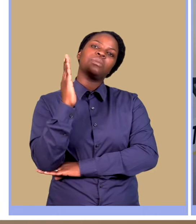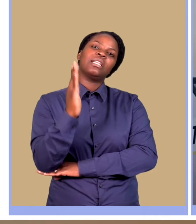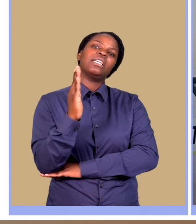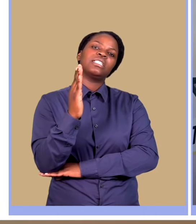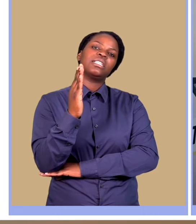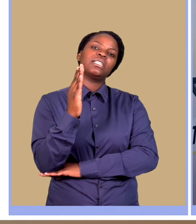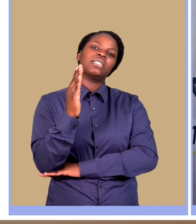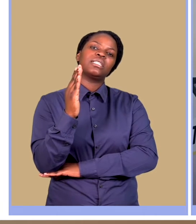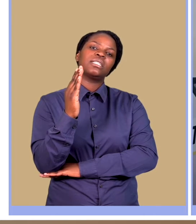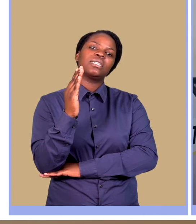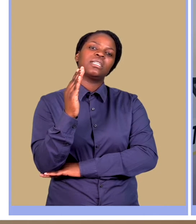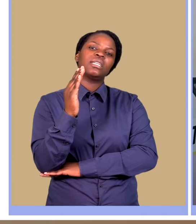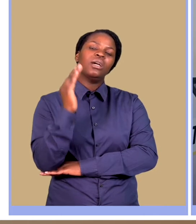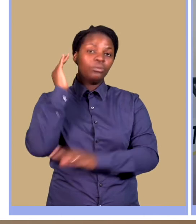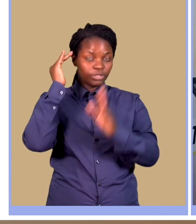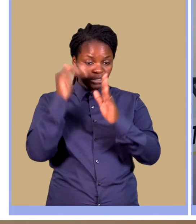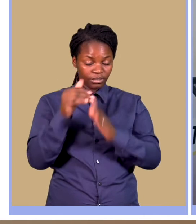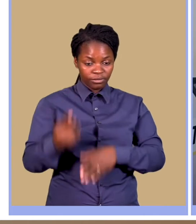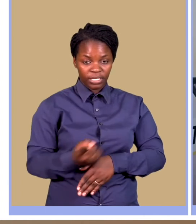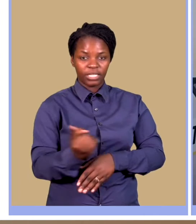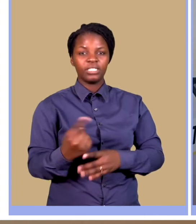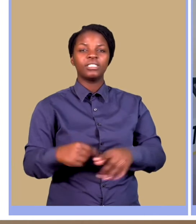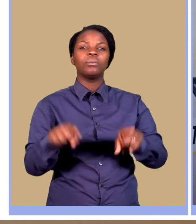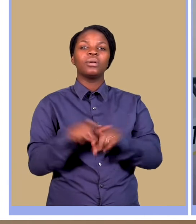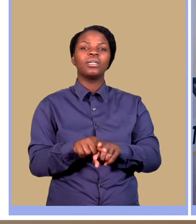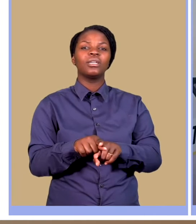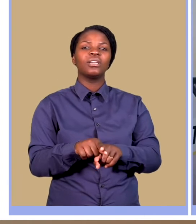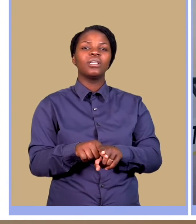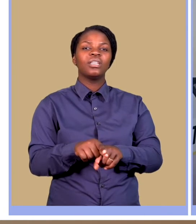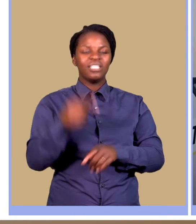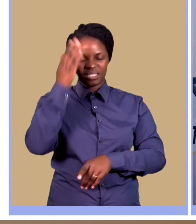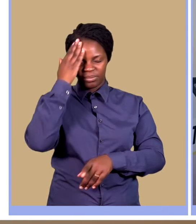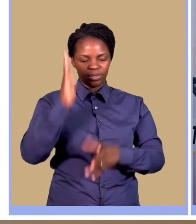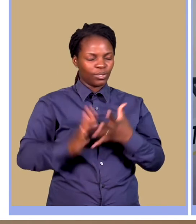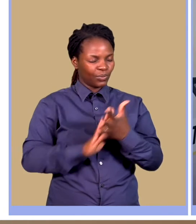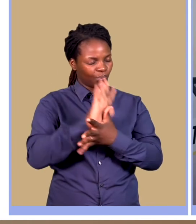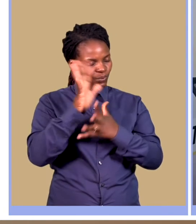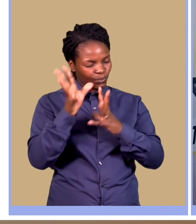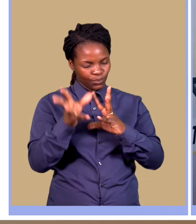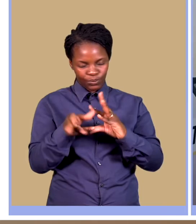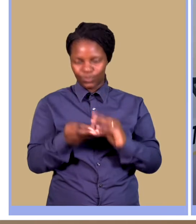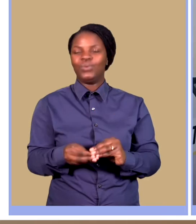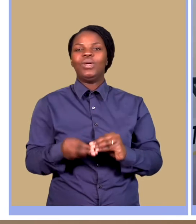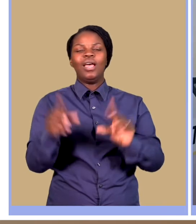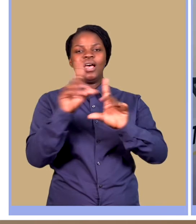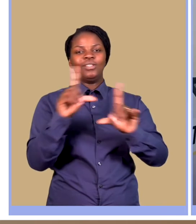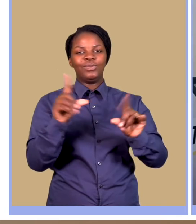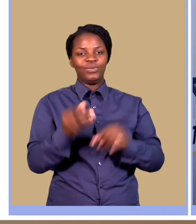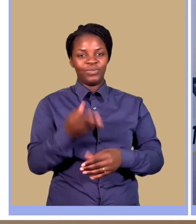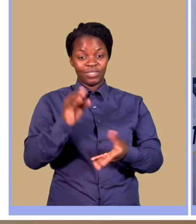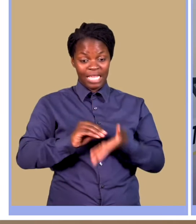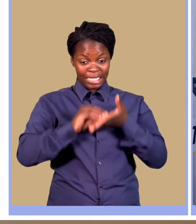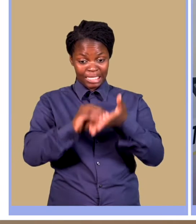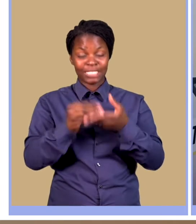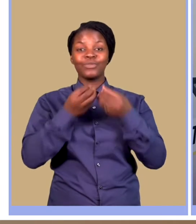conhecer tudo aquilo que o Álvaro Manuel vai trazer como informação ambiental. Exatamente. É isso mesmo. Então